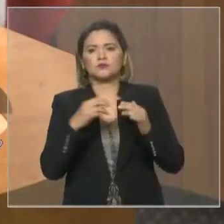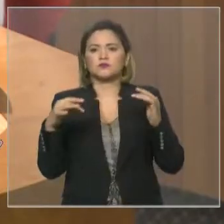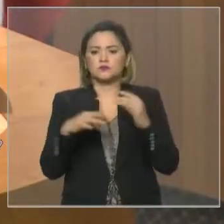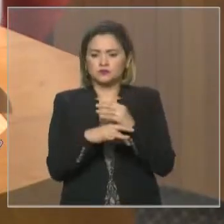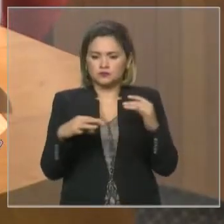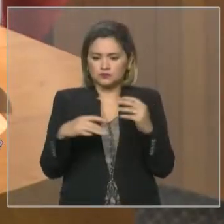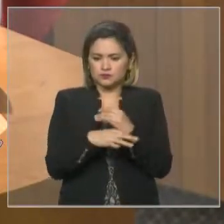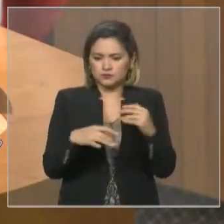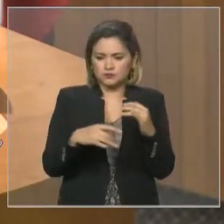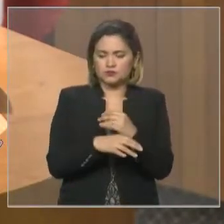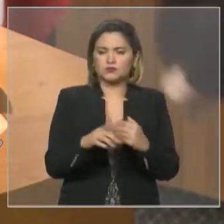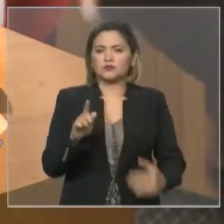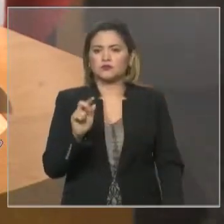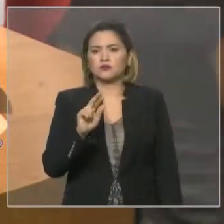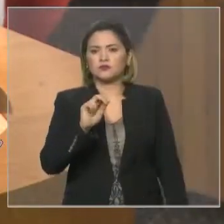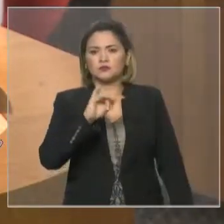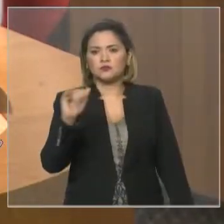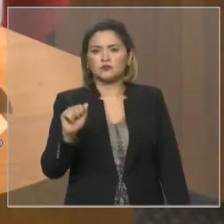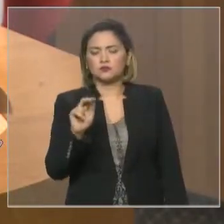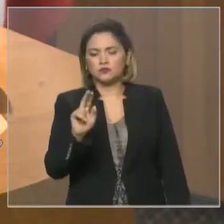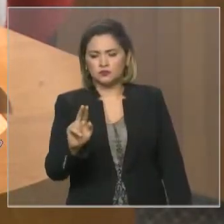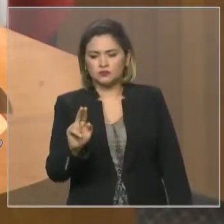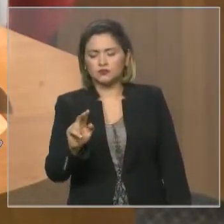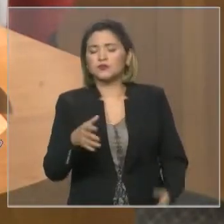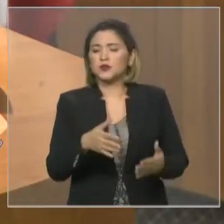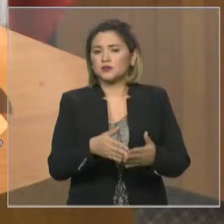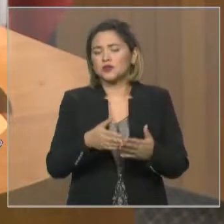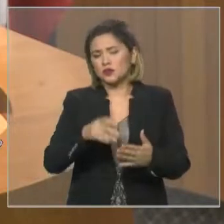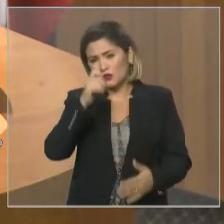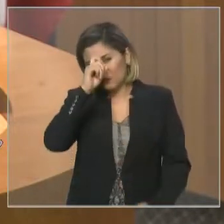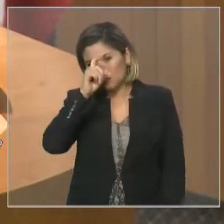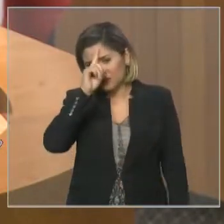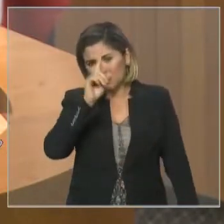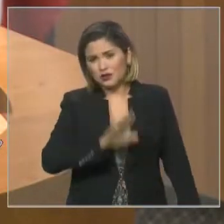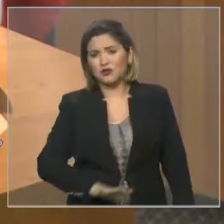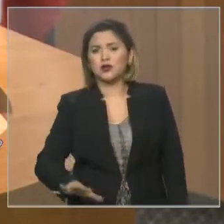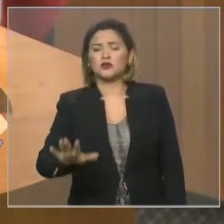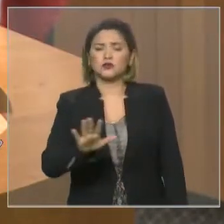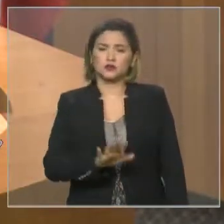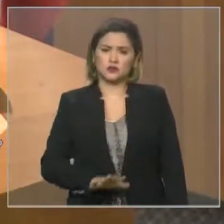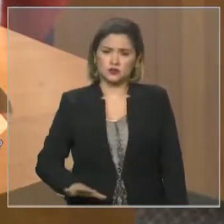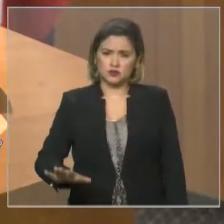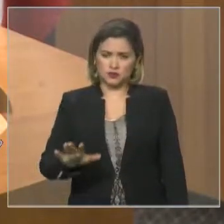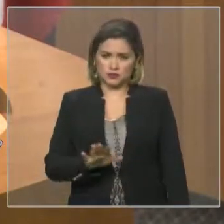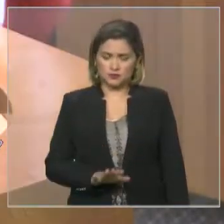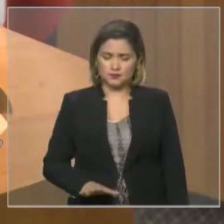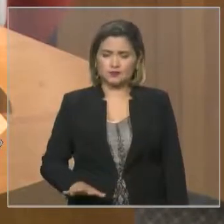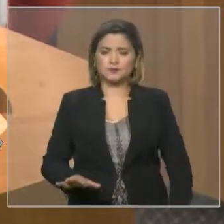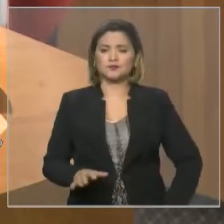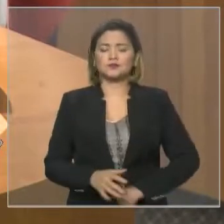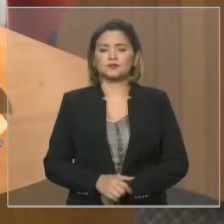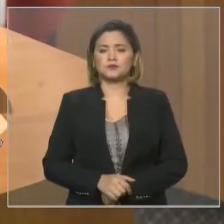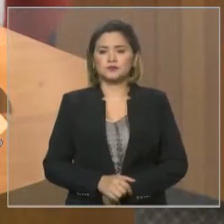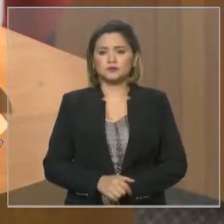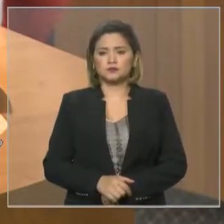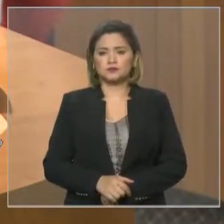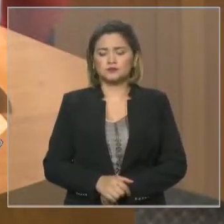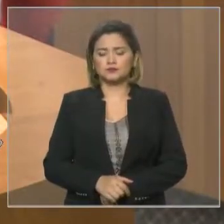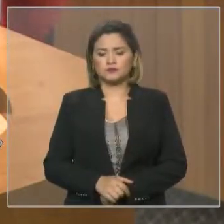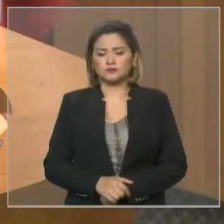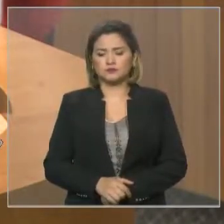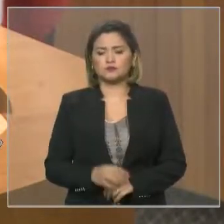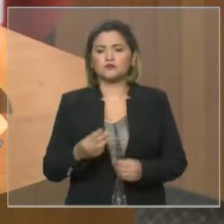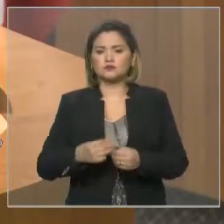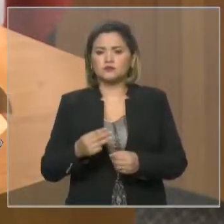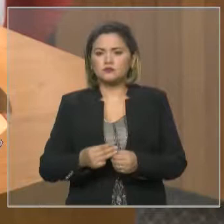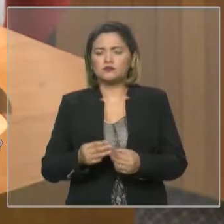Hospital Regional de Grajaú. O Hospital Regional de Grajaú, que é um hospital que atende toda aquela região, atende os municípios